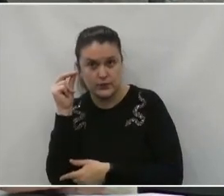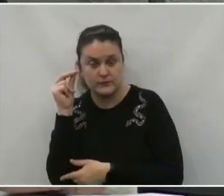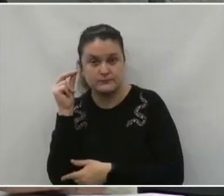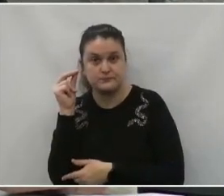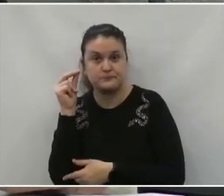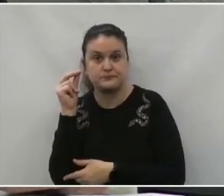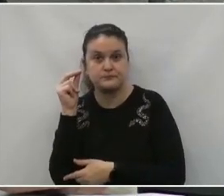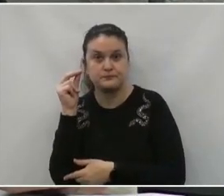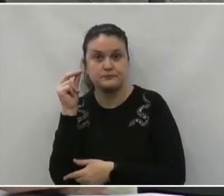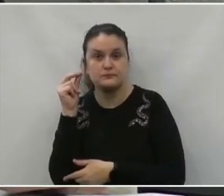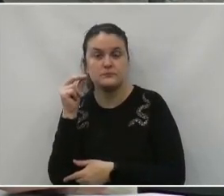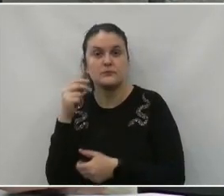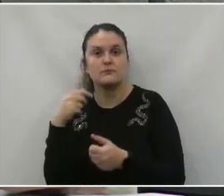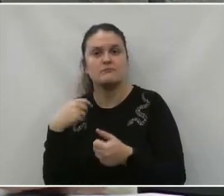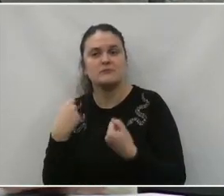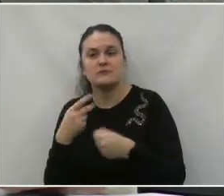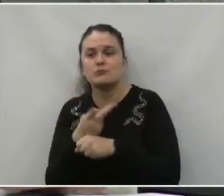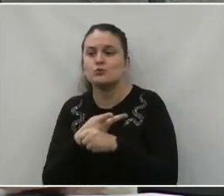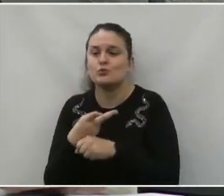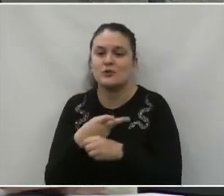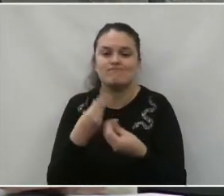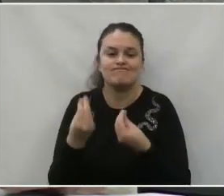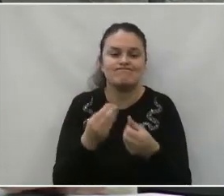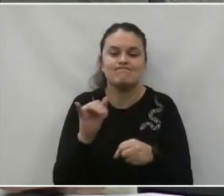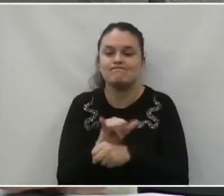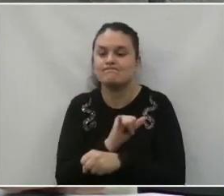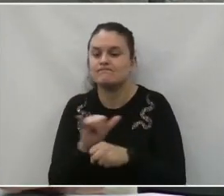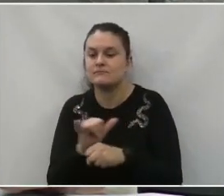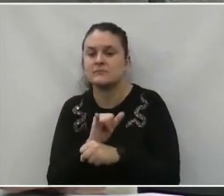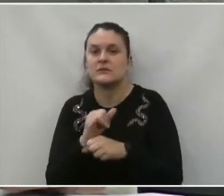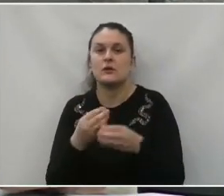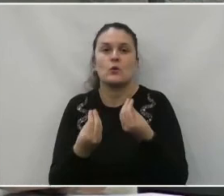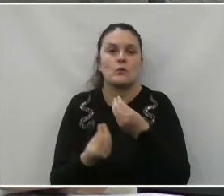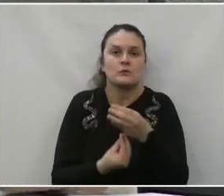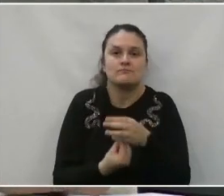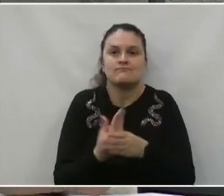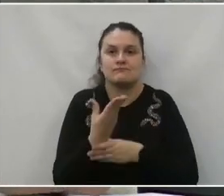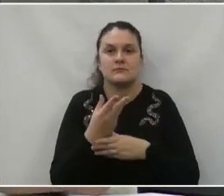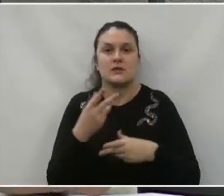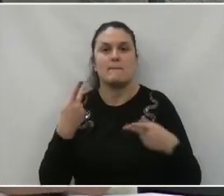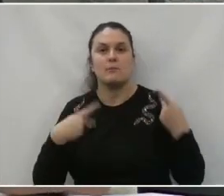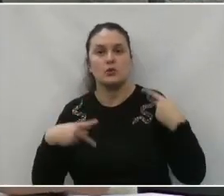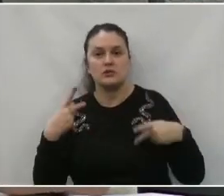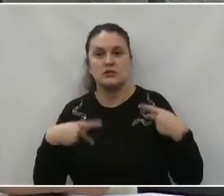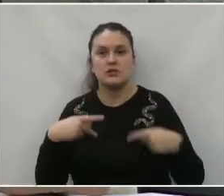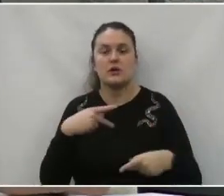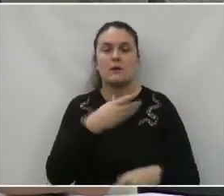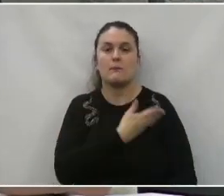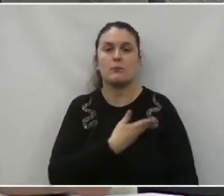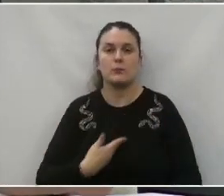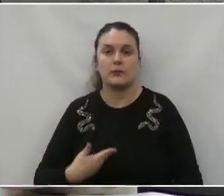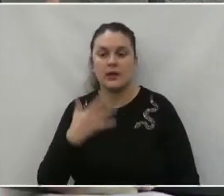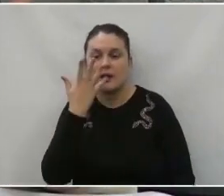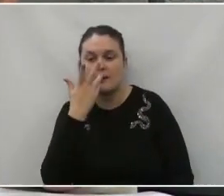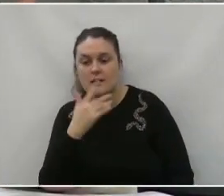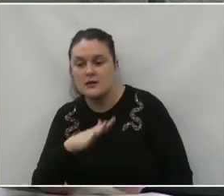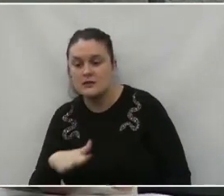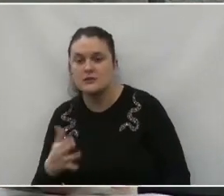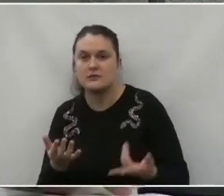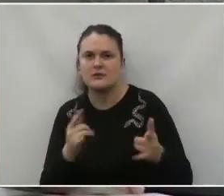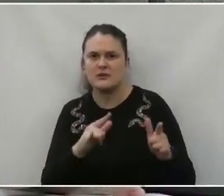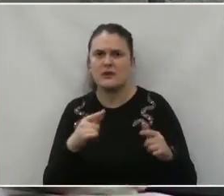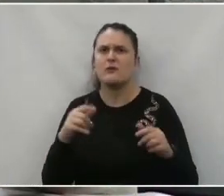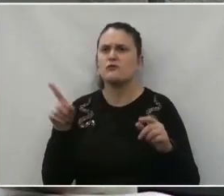estar procurando alternativas de políticas públicas para as crianças e adolescentes. Digam para